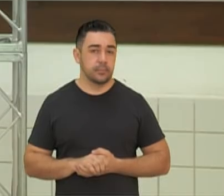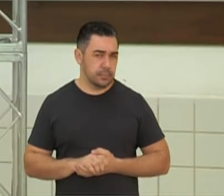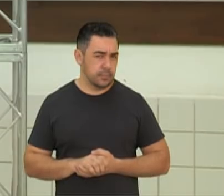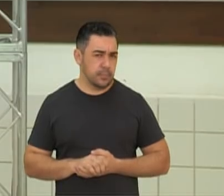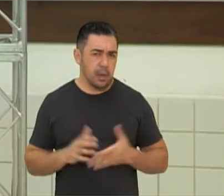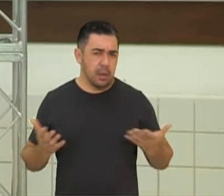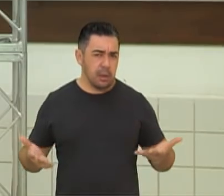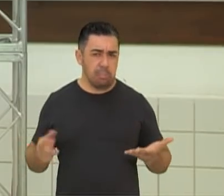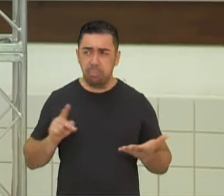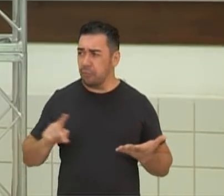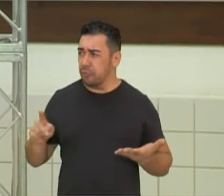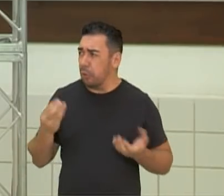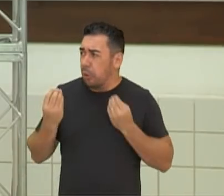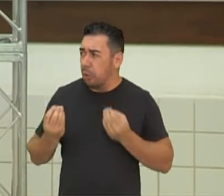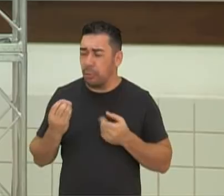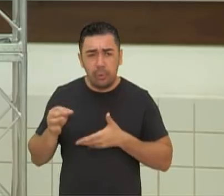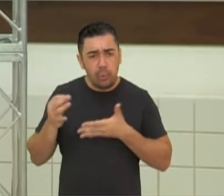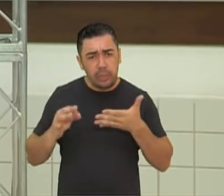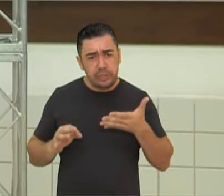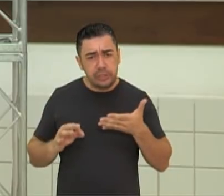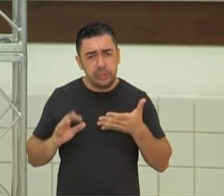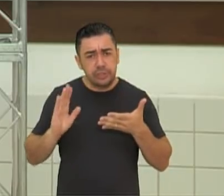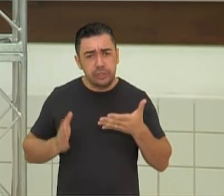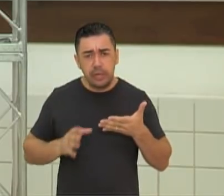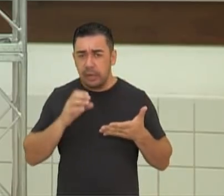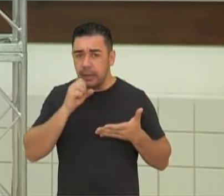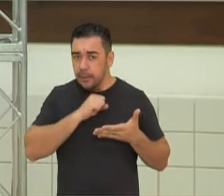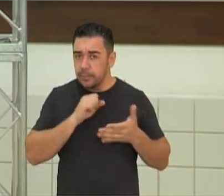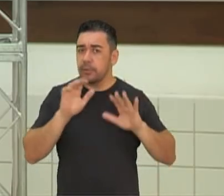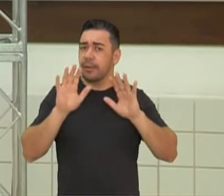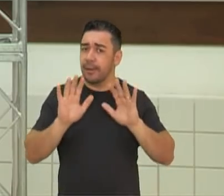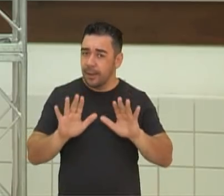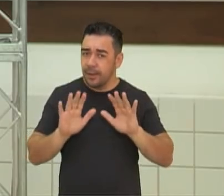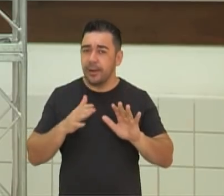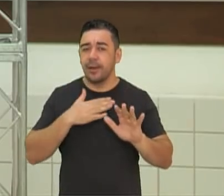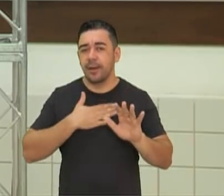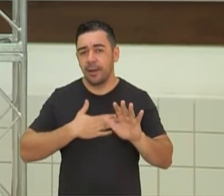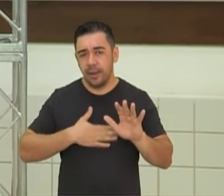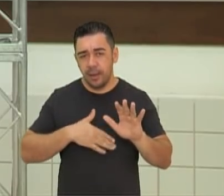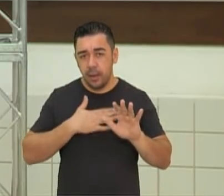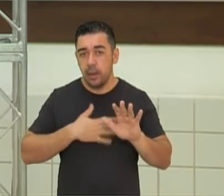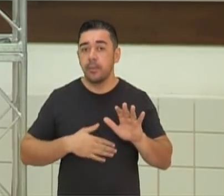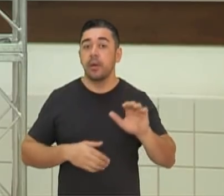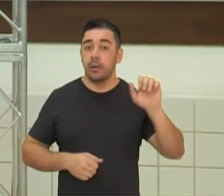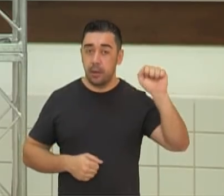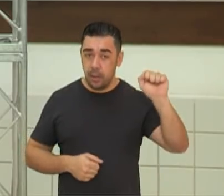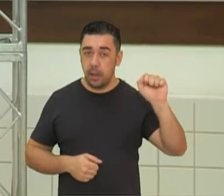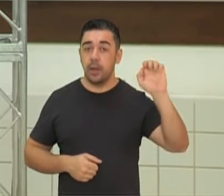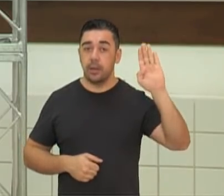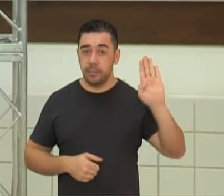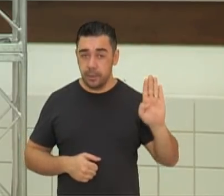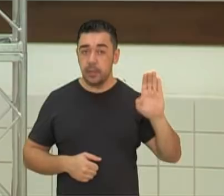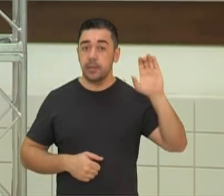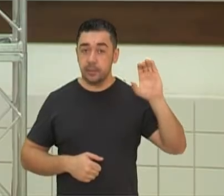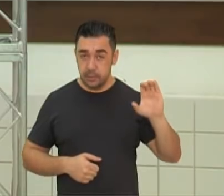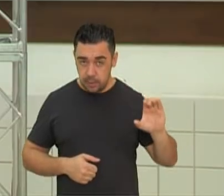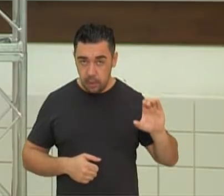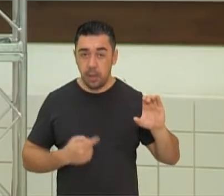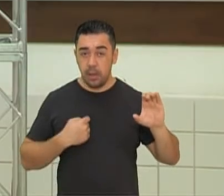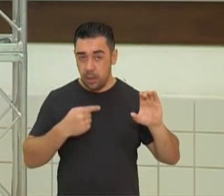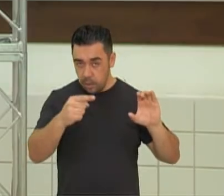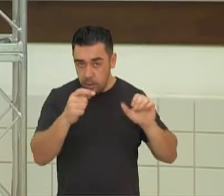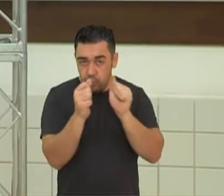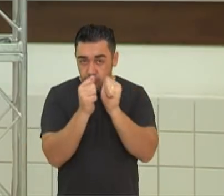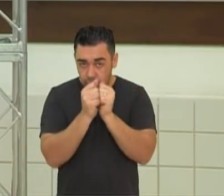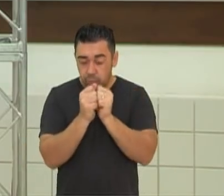Ah, professor, mas é pouco tempo para corrigir o exercício, para fazer o exercício no caderno. Nós vamos fazer as 3 primeiras, a, B e a C, e eu te dou mais um tempinho para